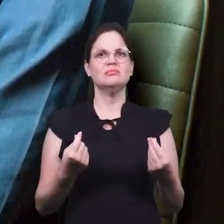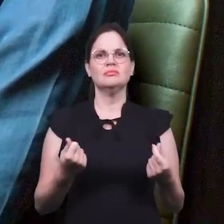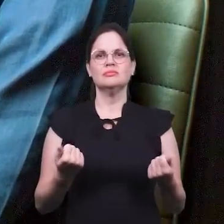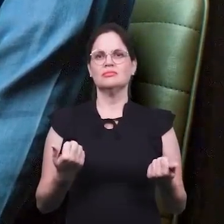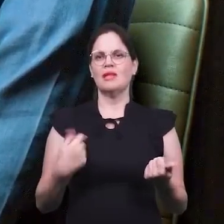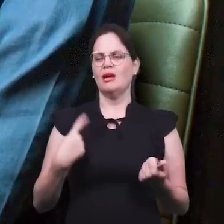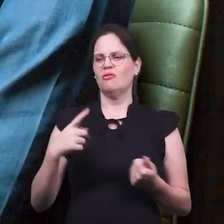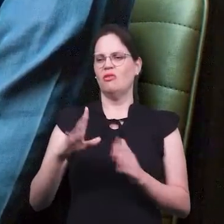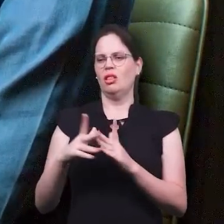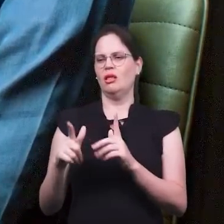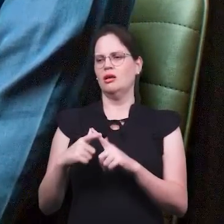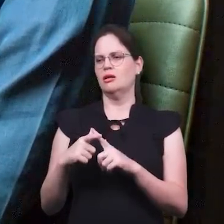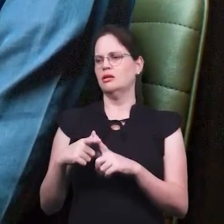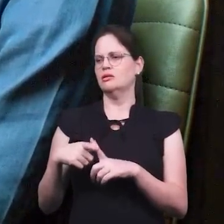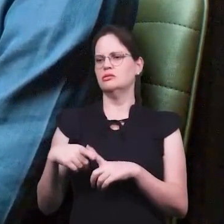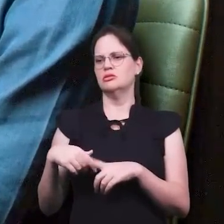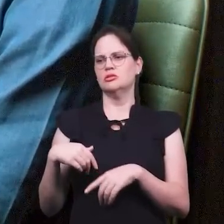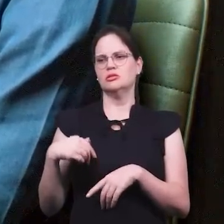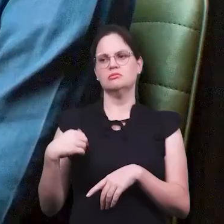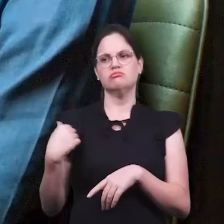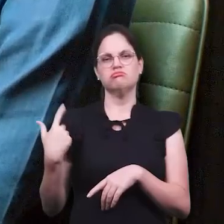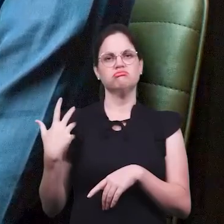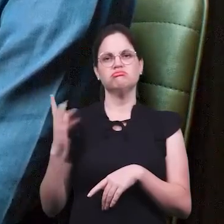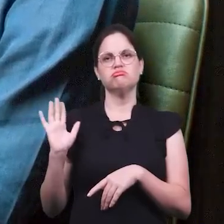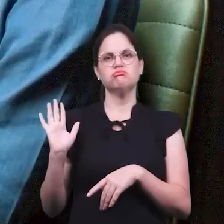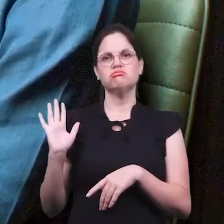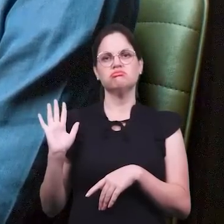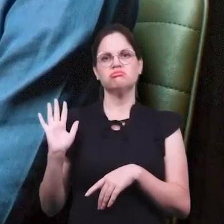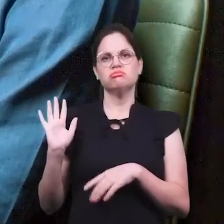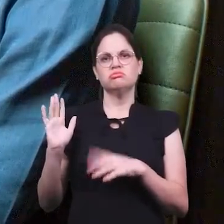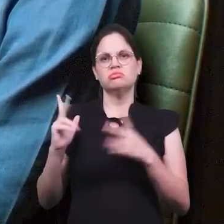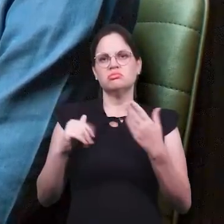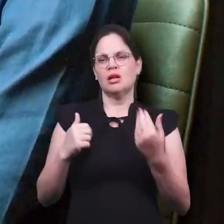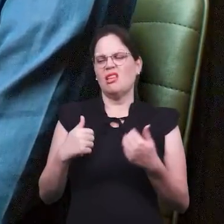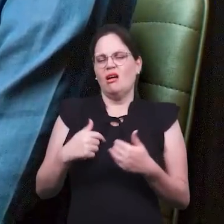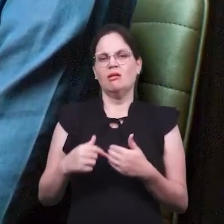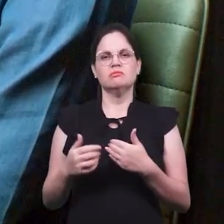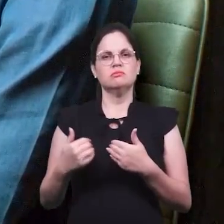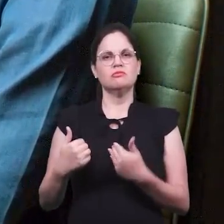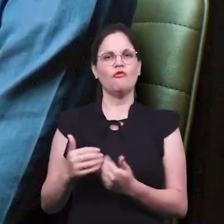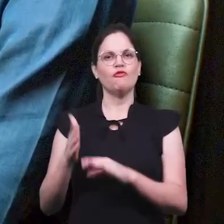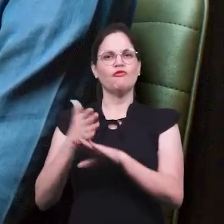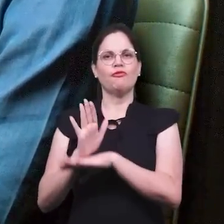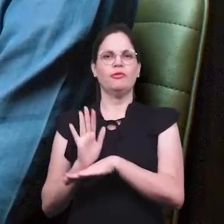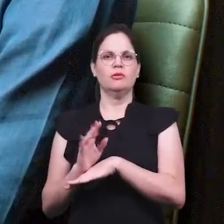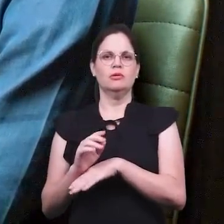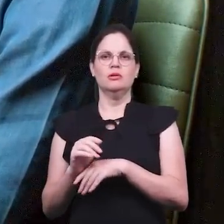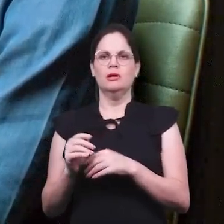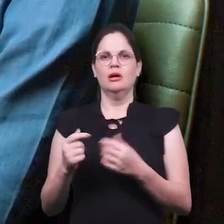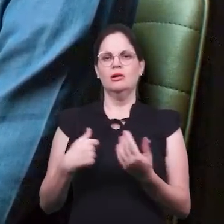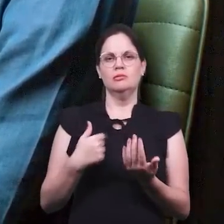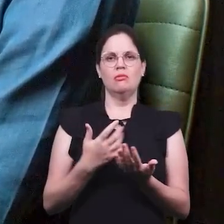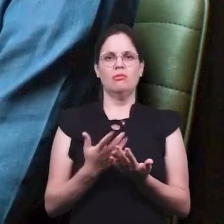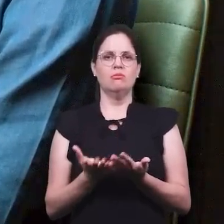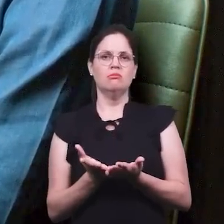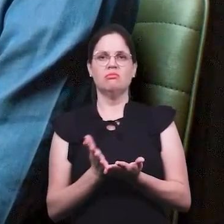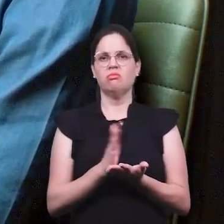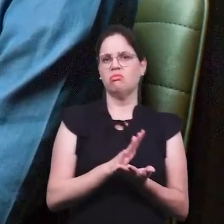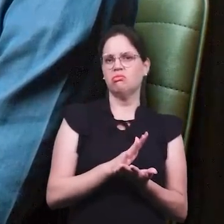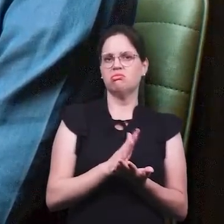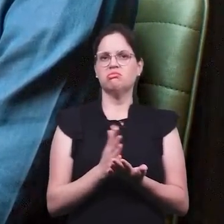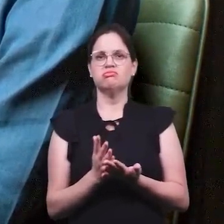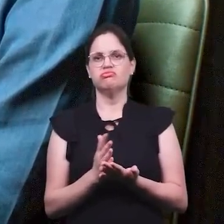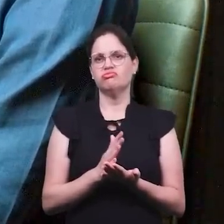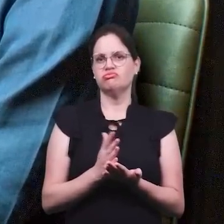igreja, uma igreja assim, morna, né? Nem para um lado nem para o outro. Eu era